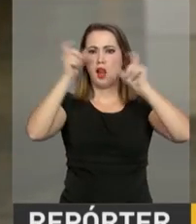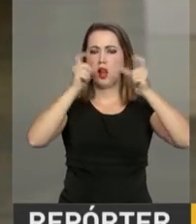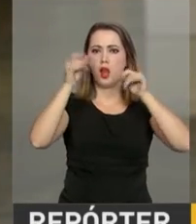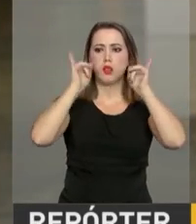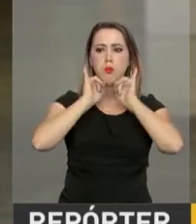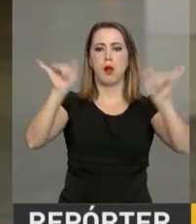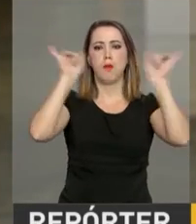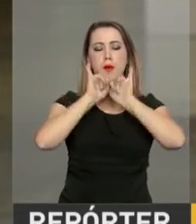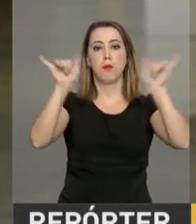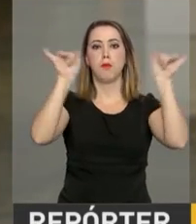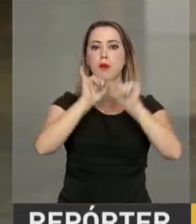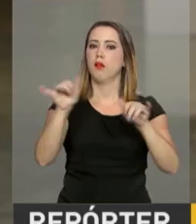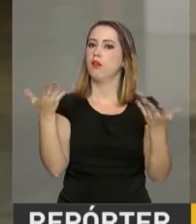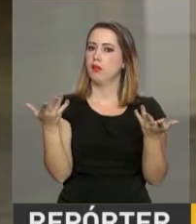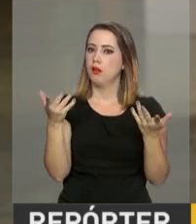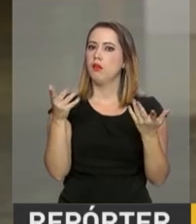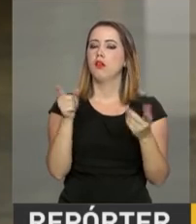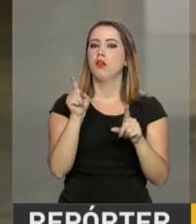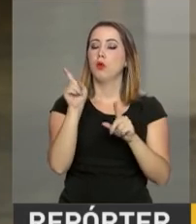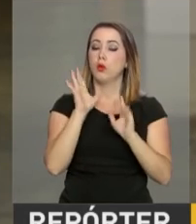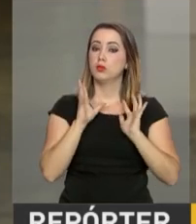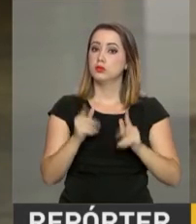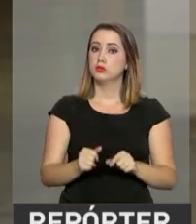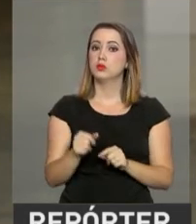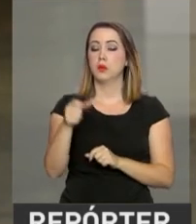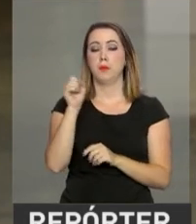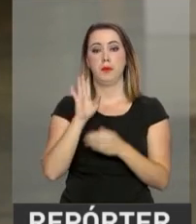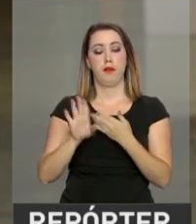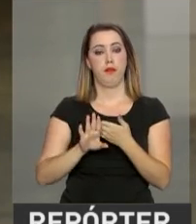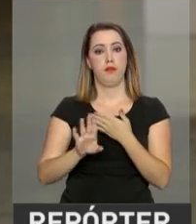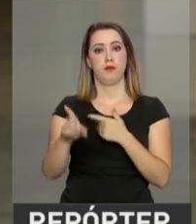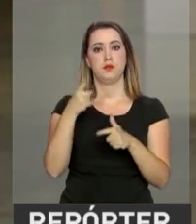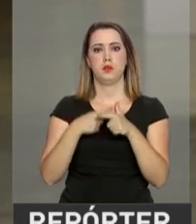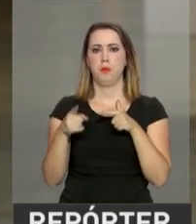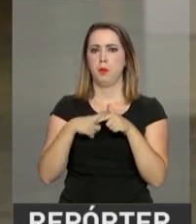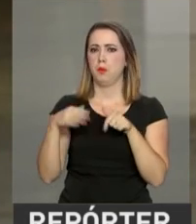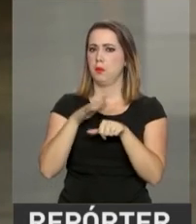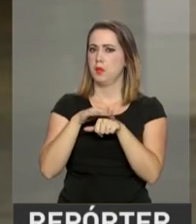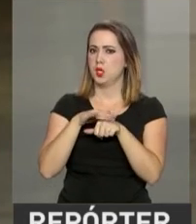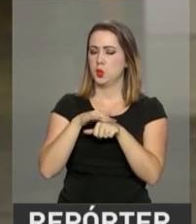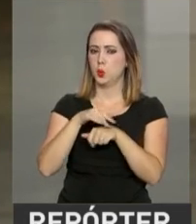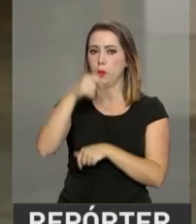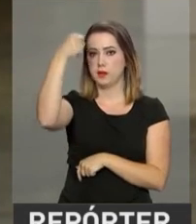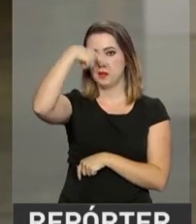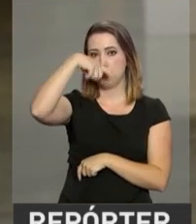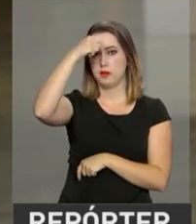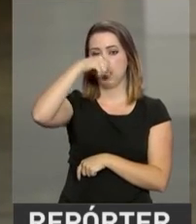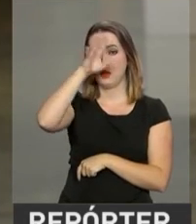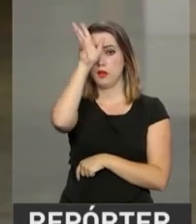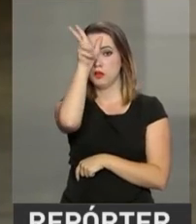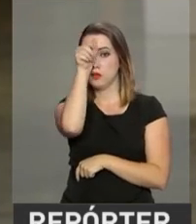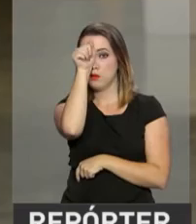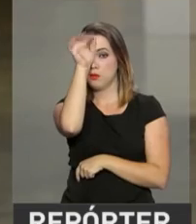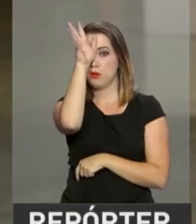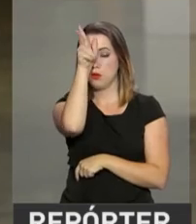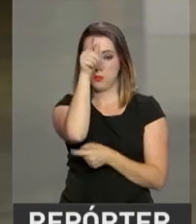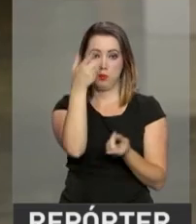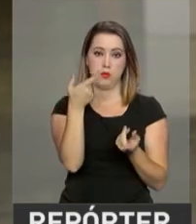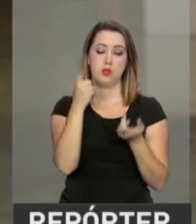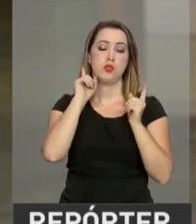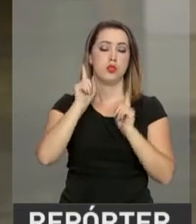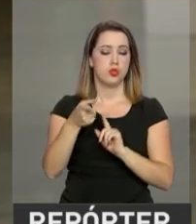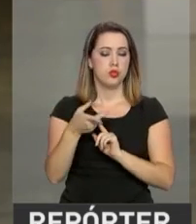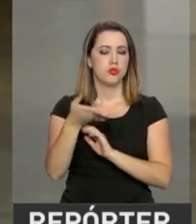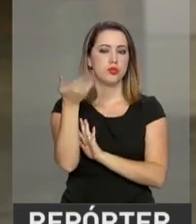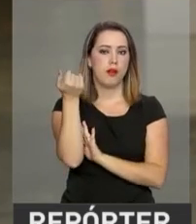tempo indeterminado para intensificar as ações de prevenção da entrada da gripe aviária no Brasil. Não é a primeira vez que o Ministério emite esse